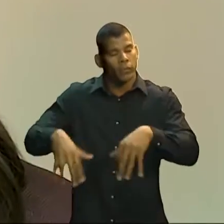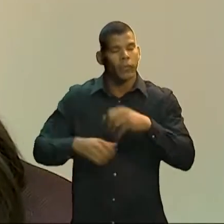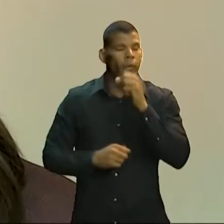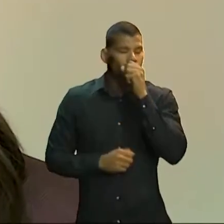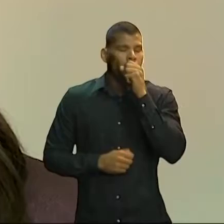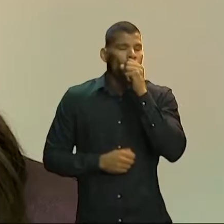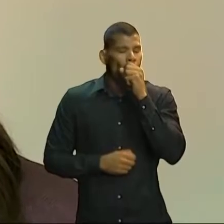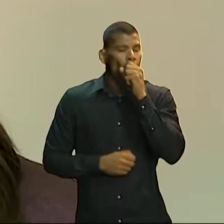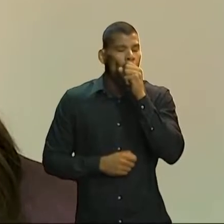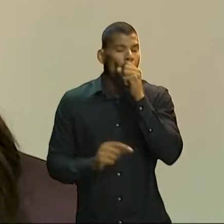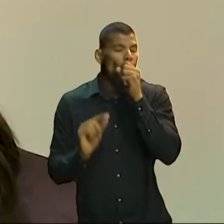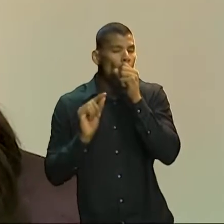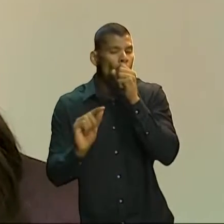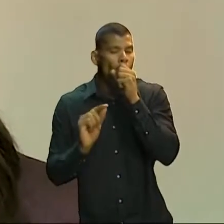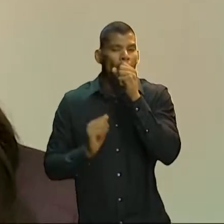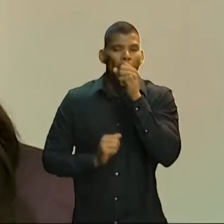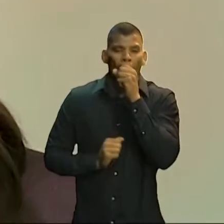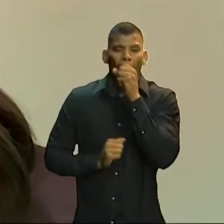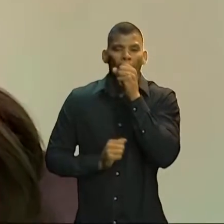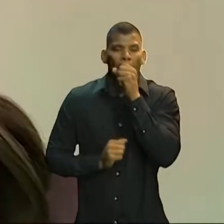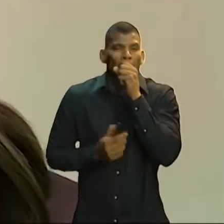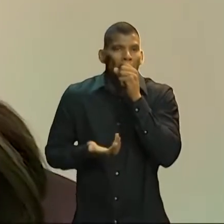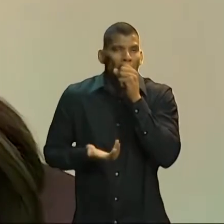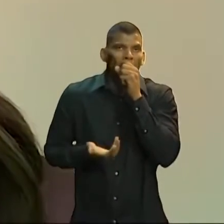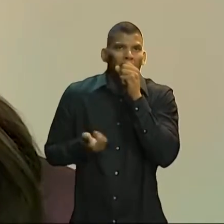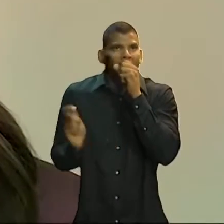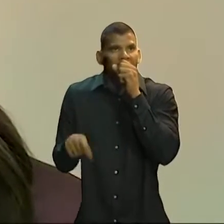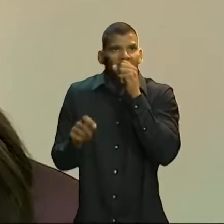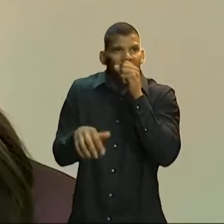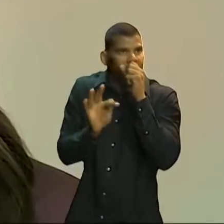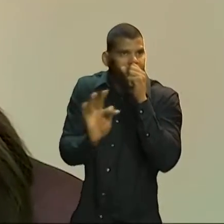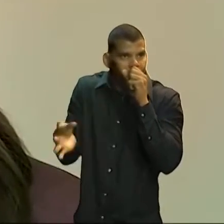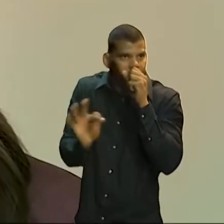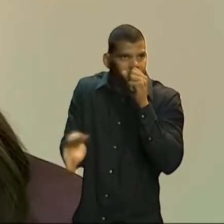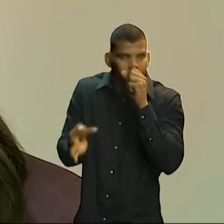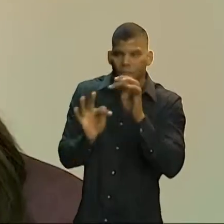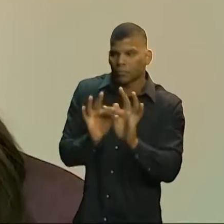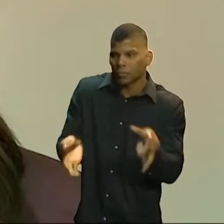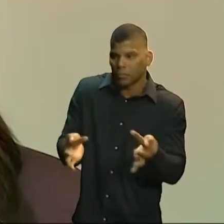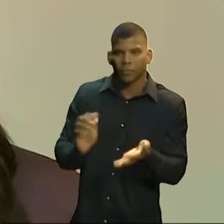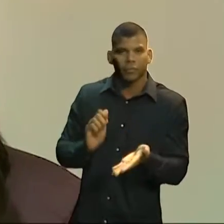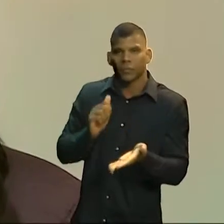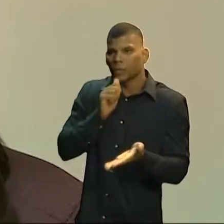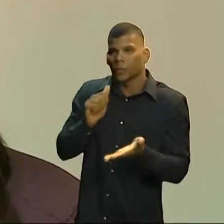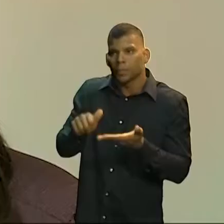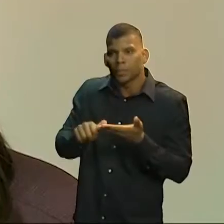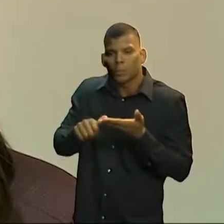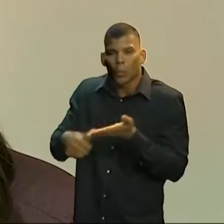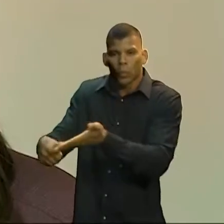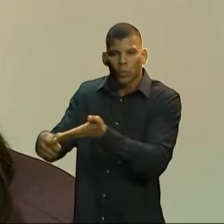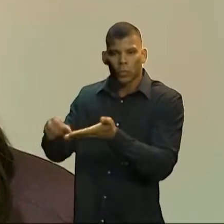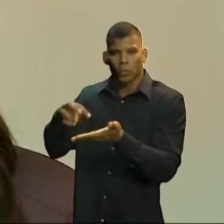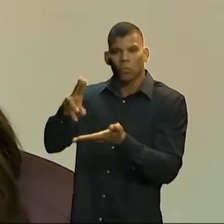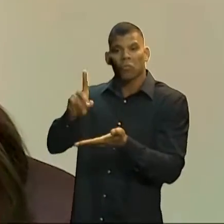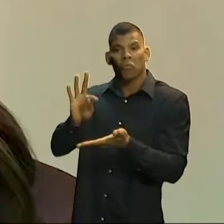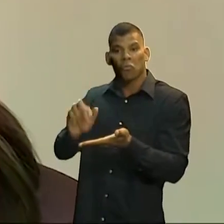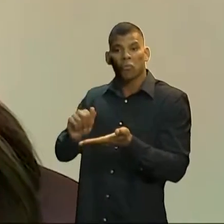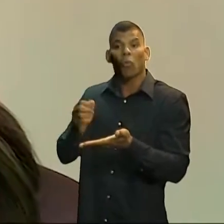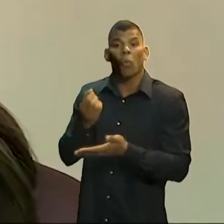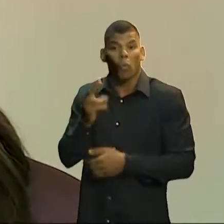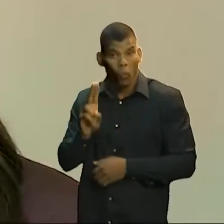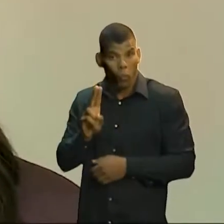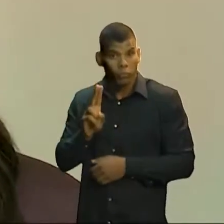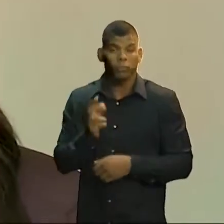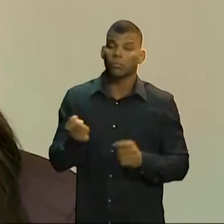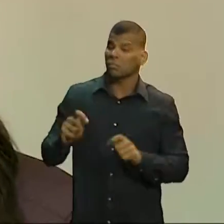que podem ser a partir desde uma multa ou mesmo sanções maiores como a perda do poder familiar,